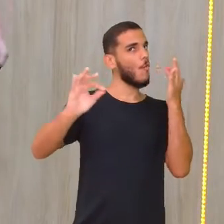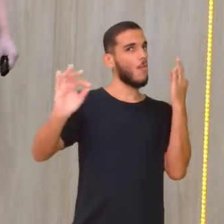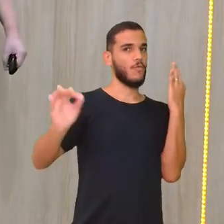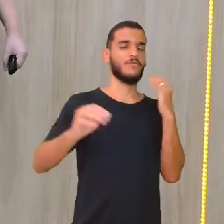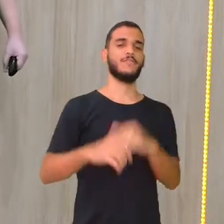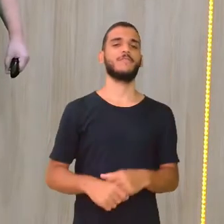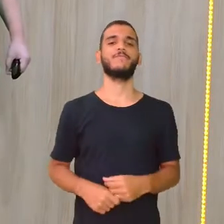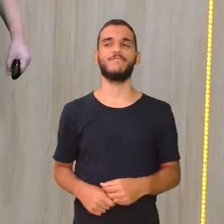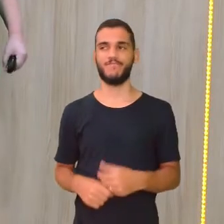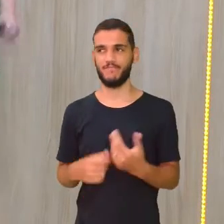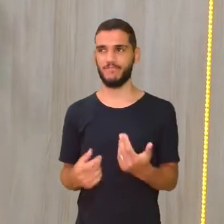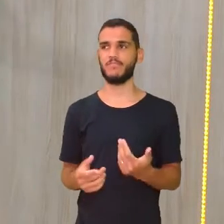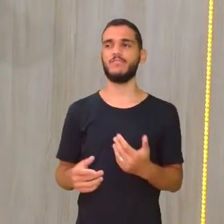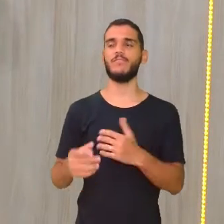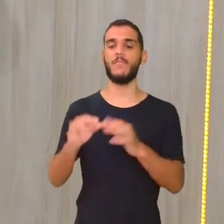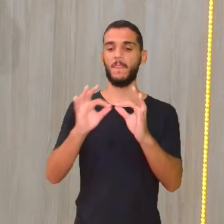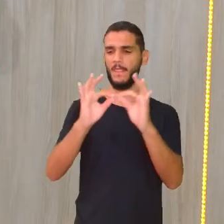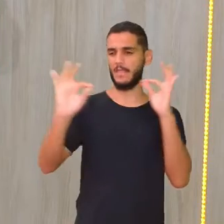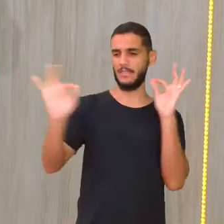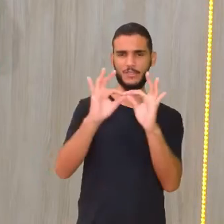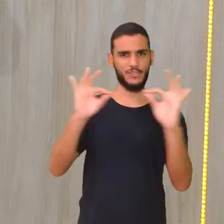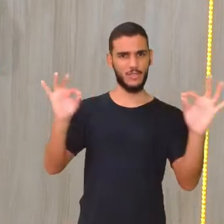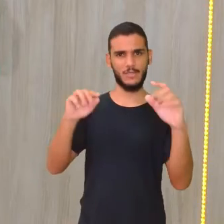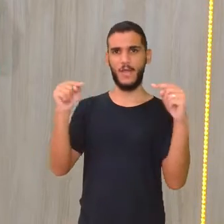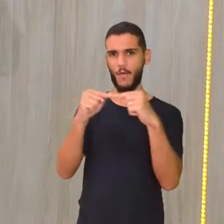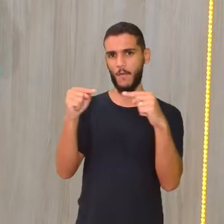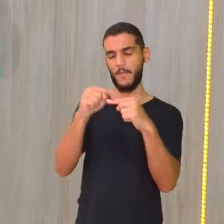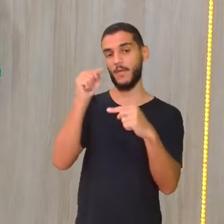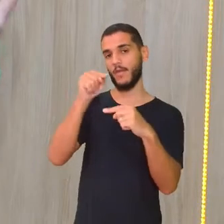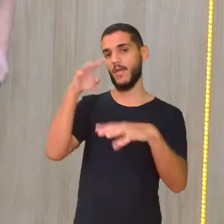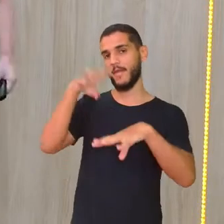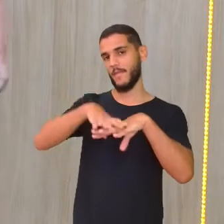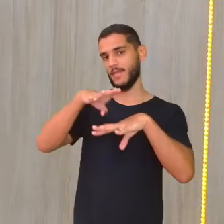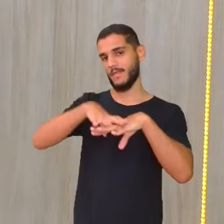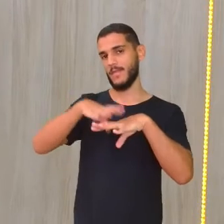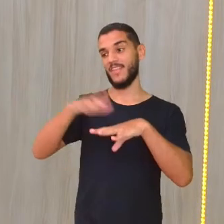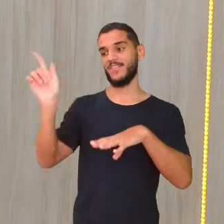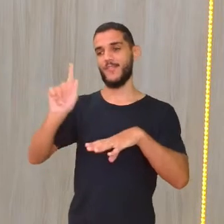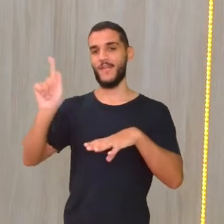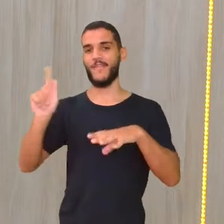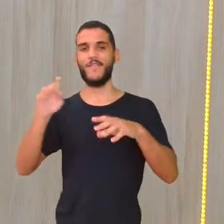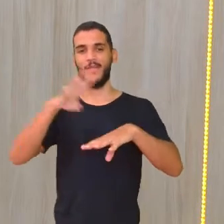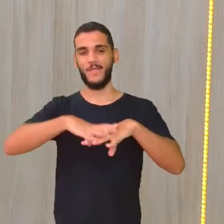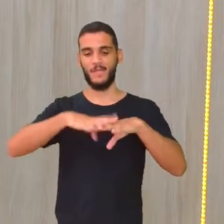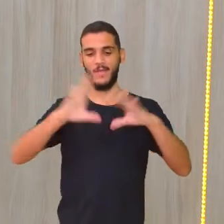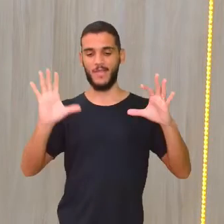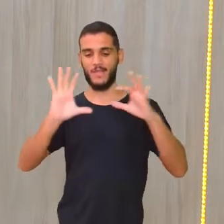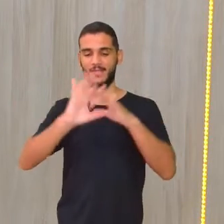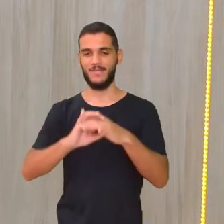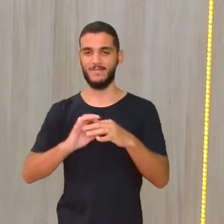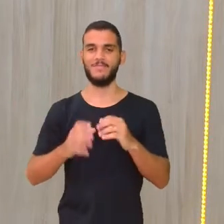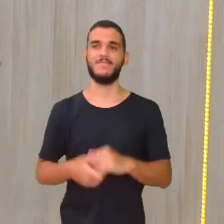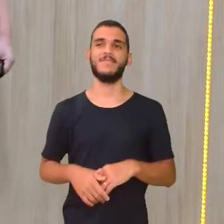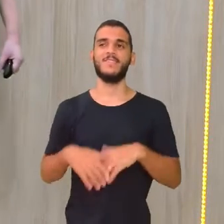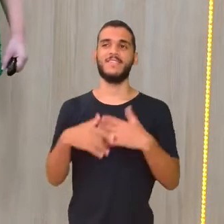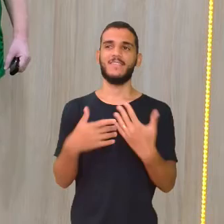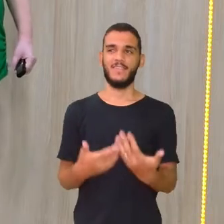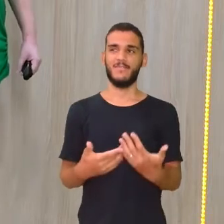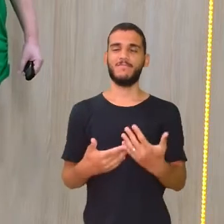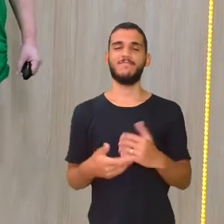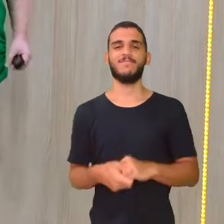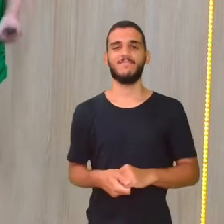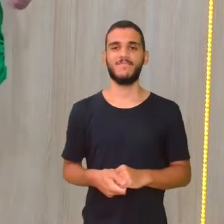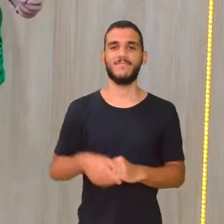distância tem tudo a ver com matemática. Vê como matemática e geografia estão interligados? Então, total. Pentacampeão